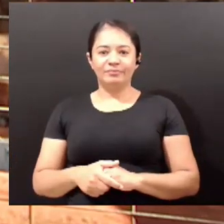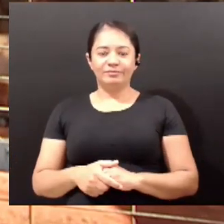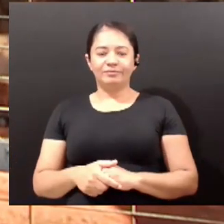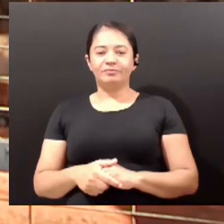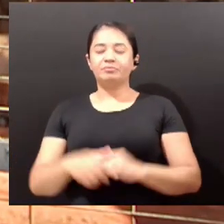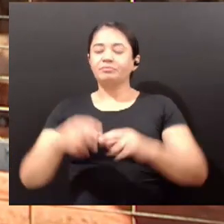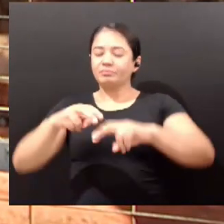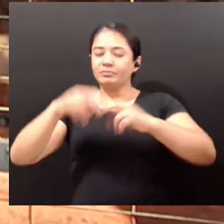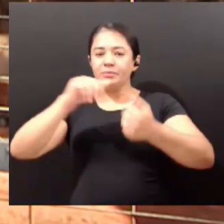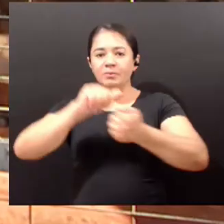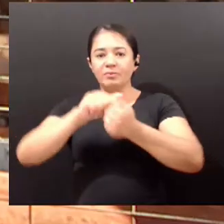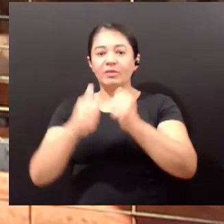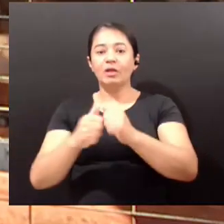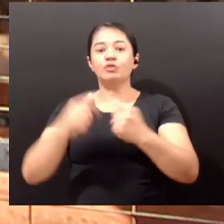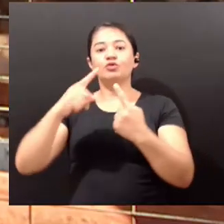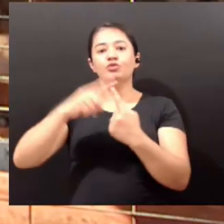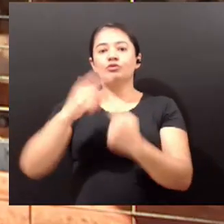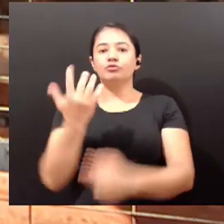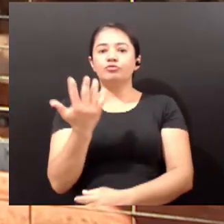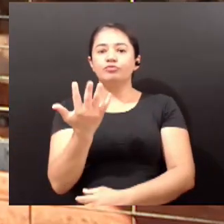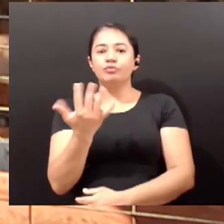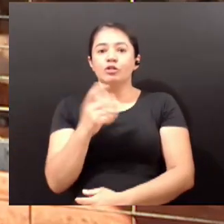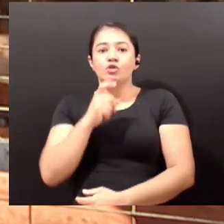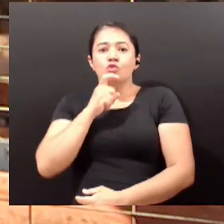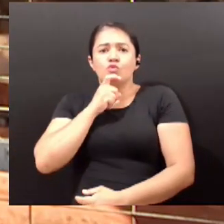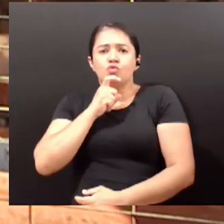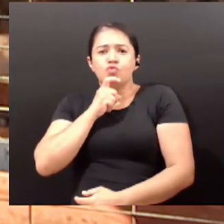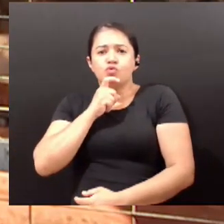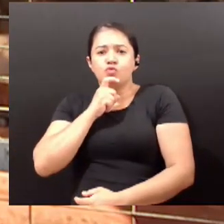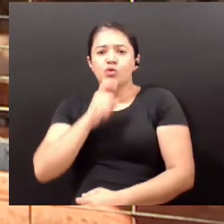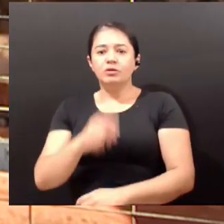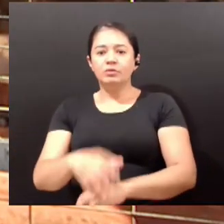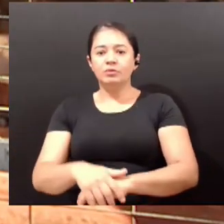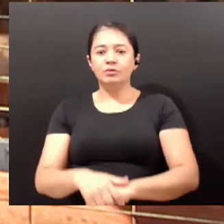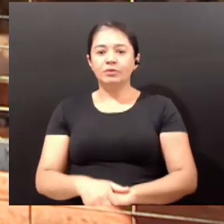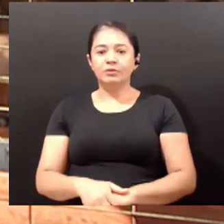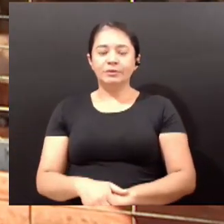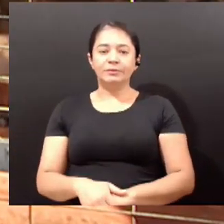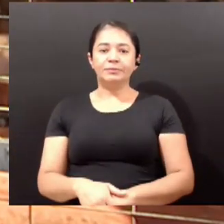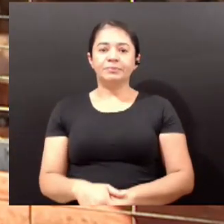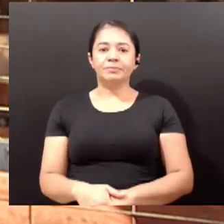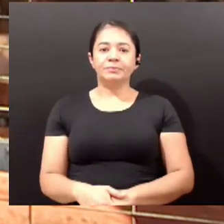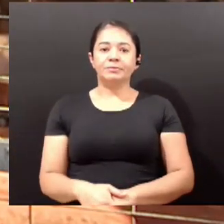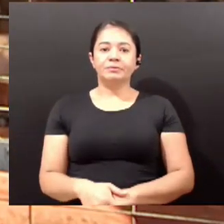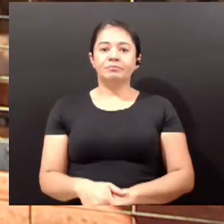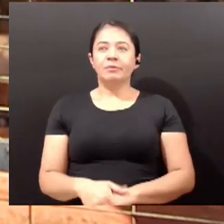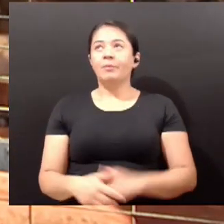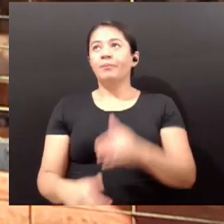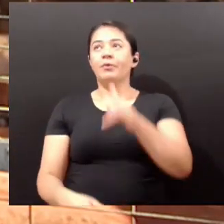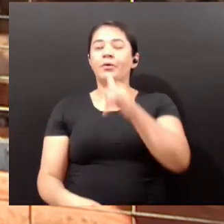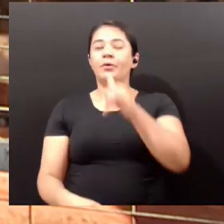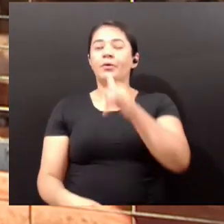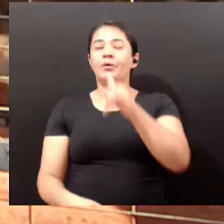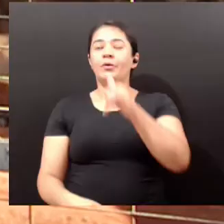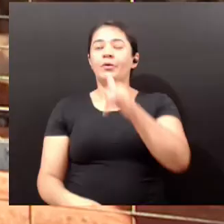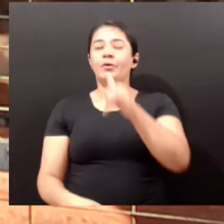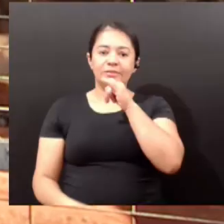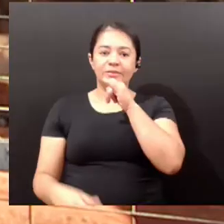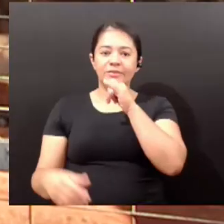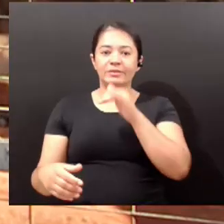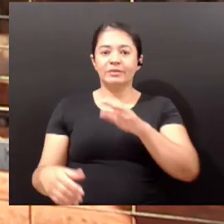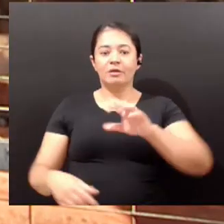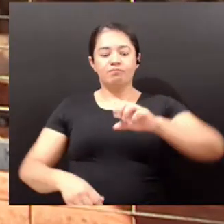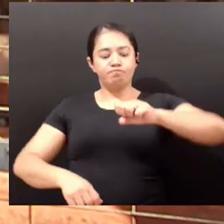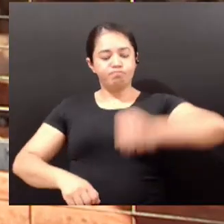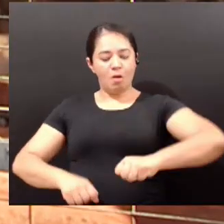clima extremamente frio, né? Então, por exemplo, a parte da pata traseira dela, parece que ela é